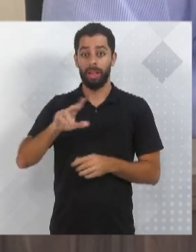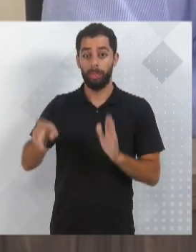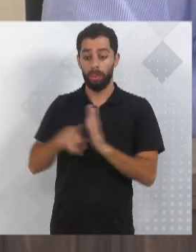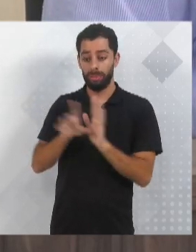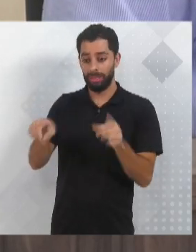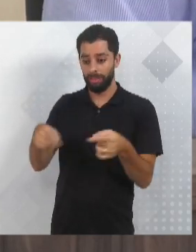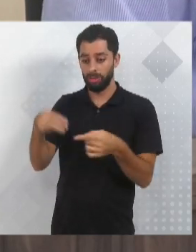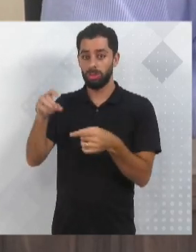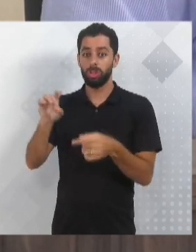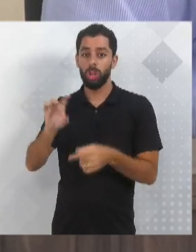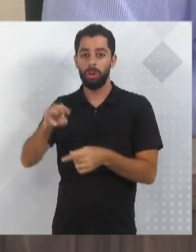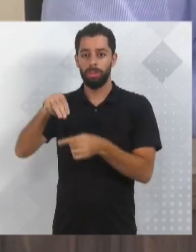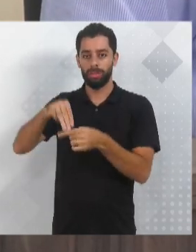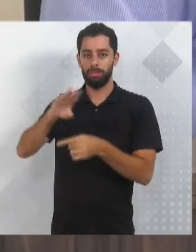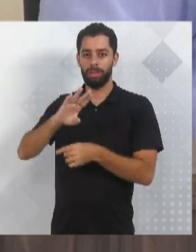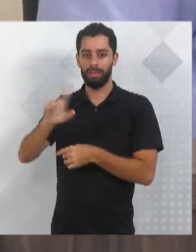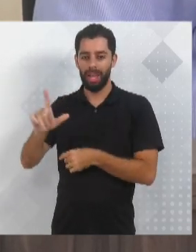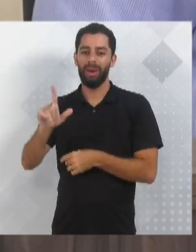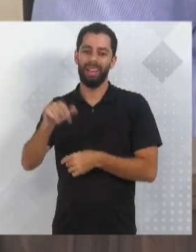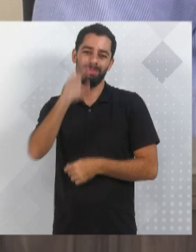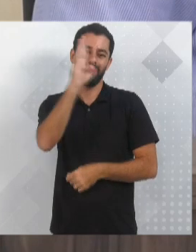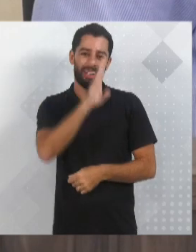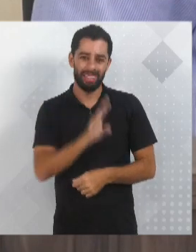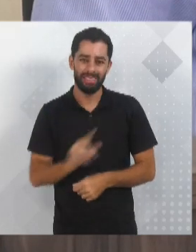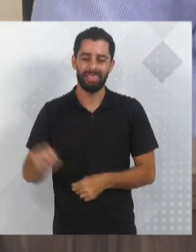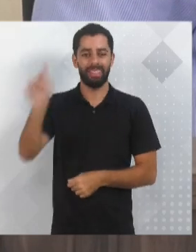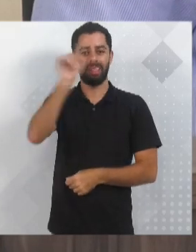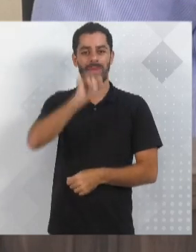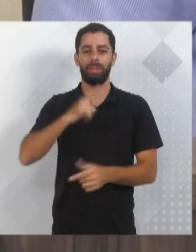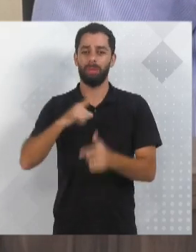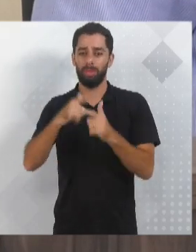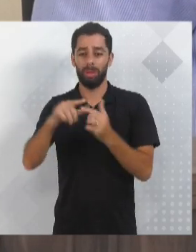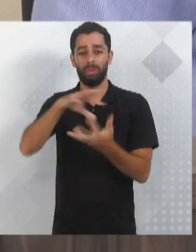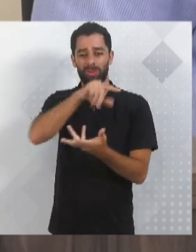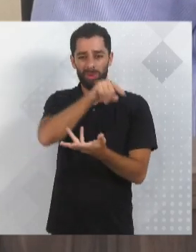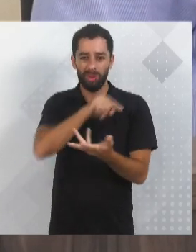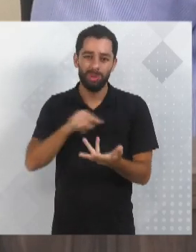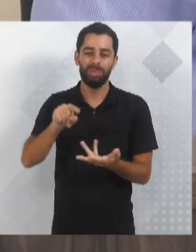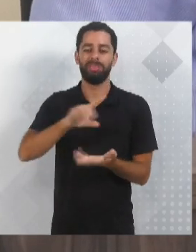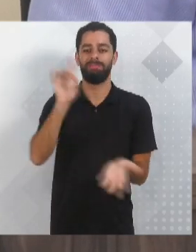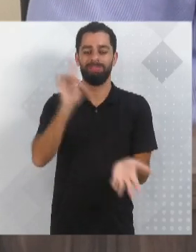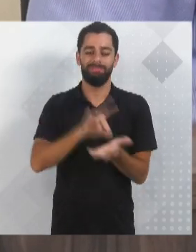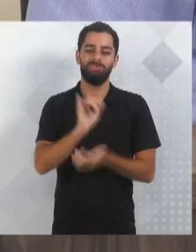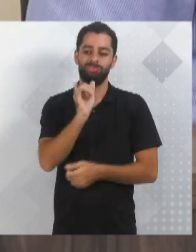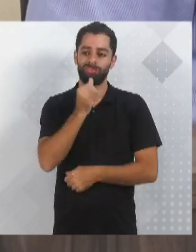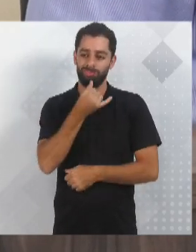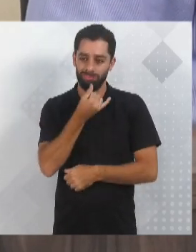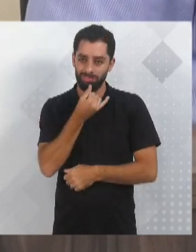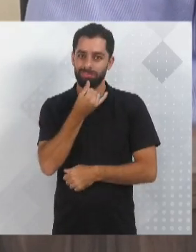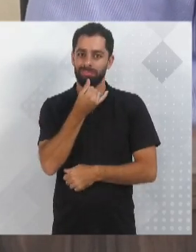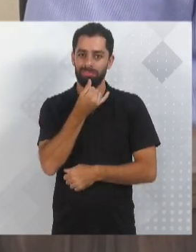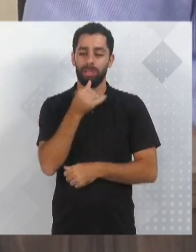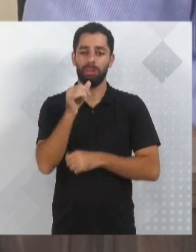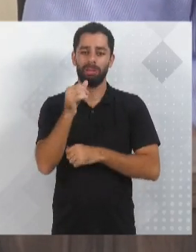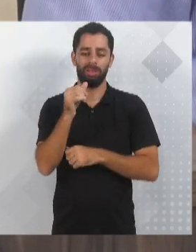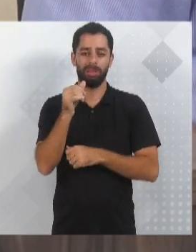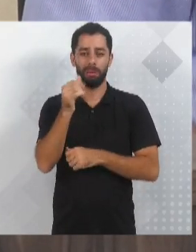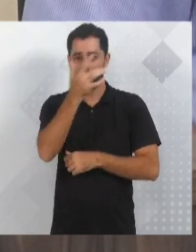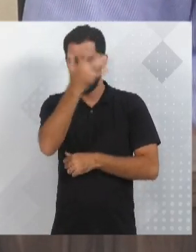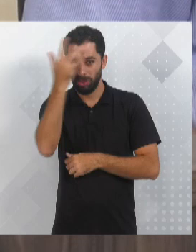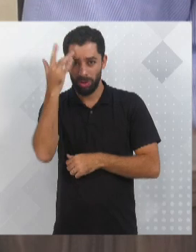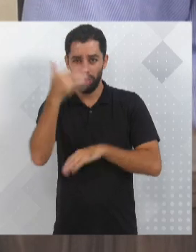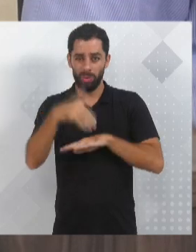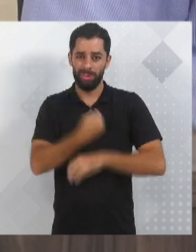é um desafio a nível de Brasil, a nível de mundo. E, infelizmente, é uma população que vem